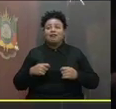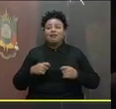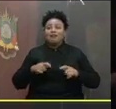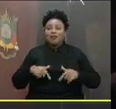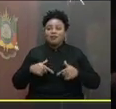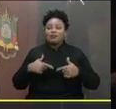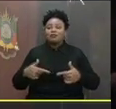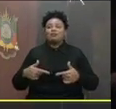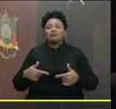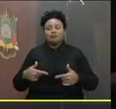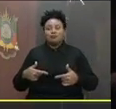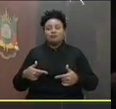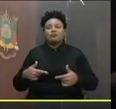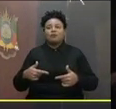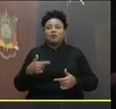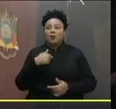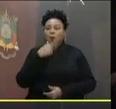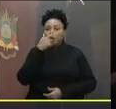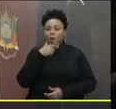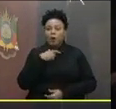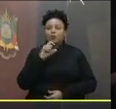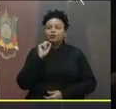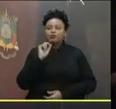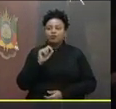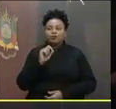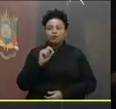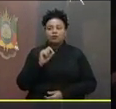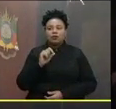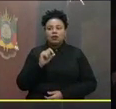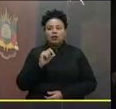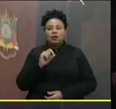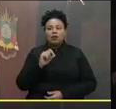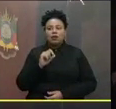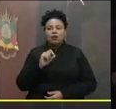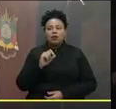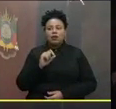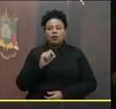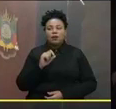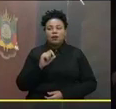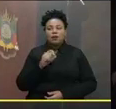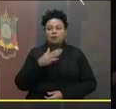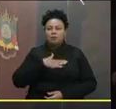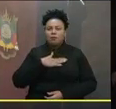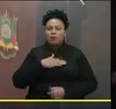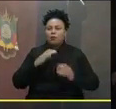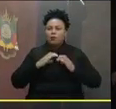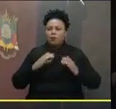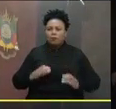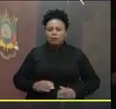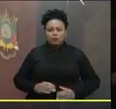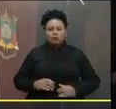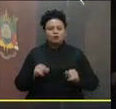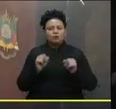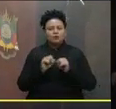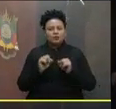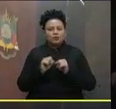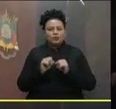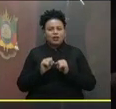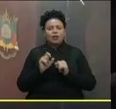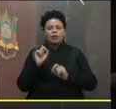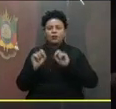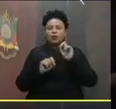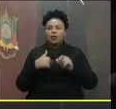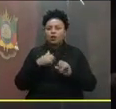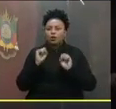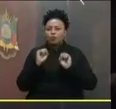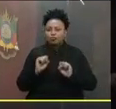reagir. Eu acho que as minhas atitudes fizeram com que eu